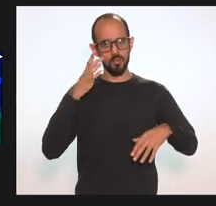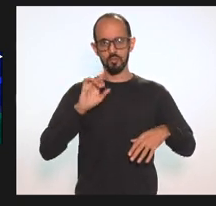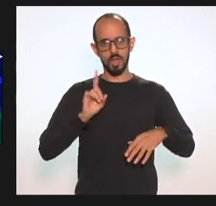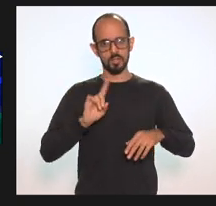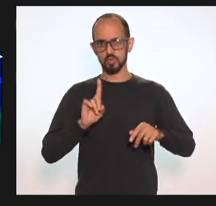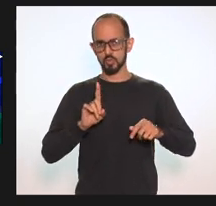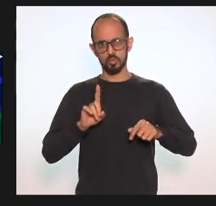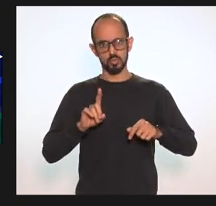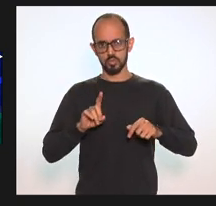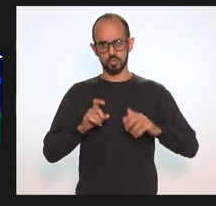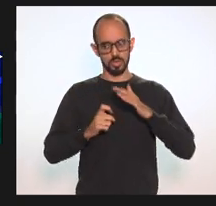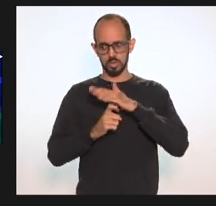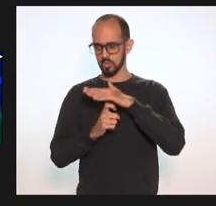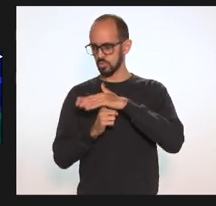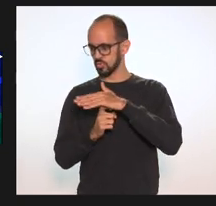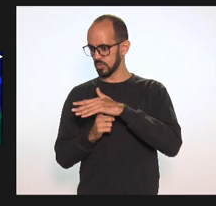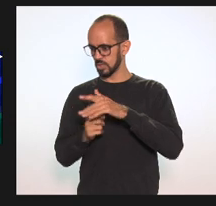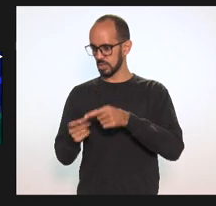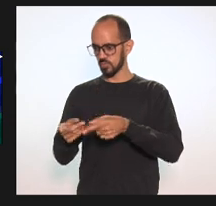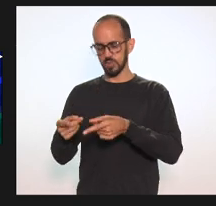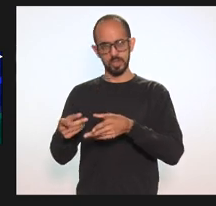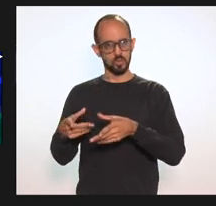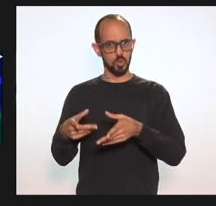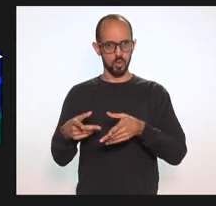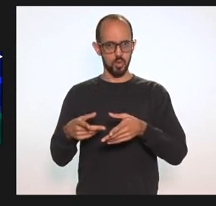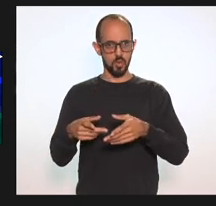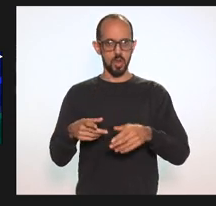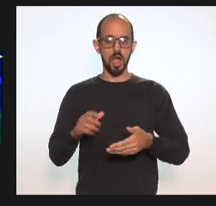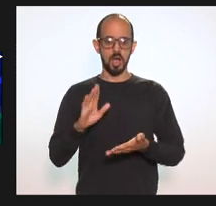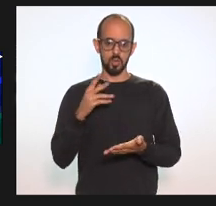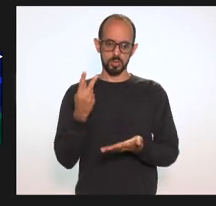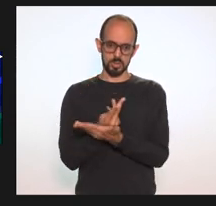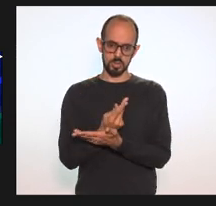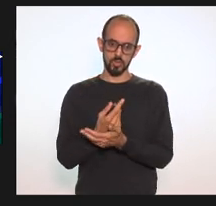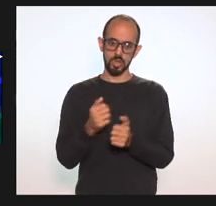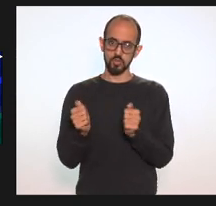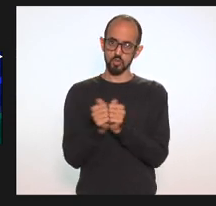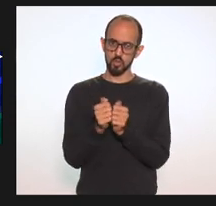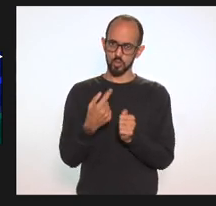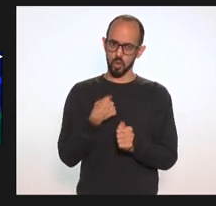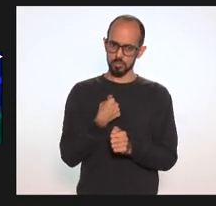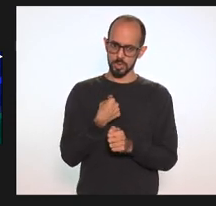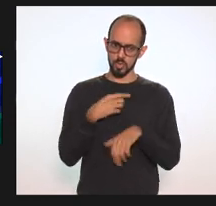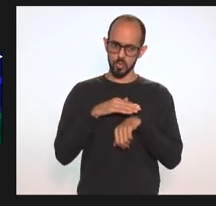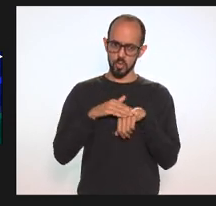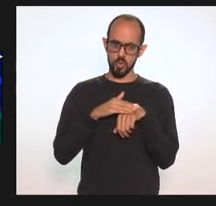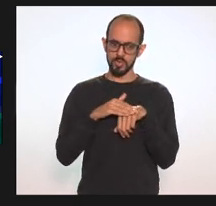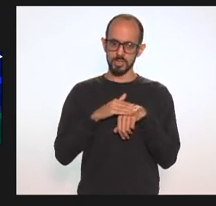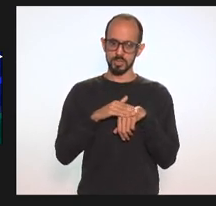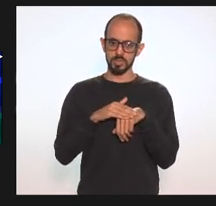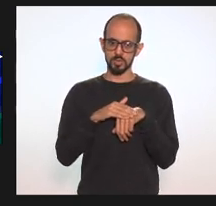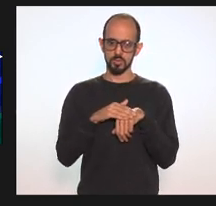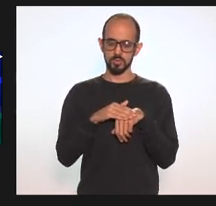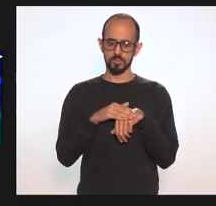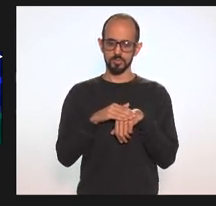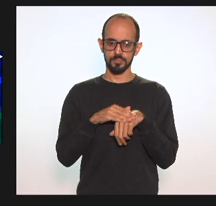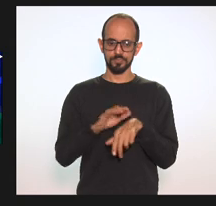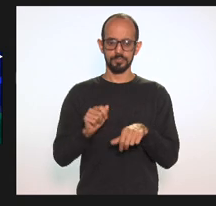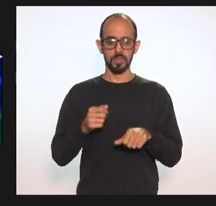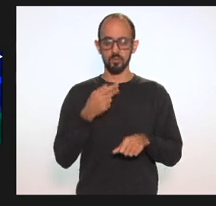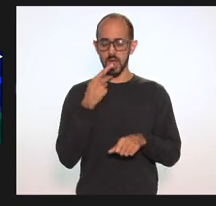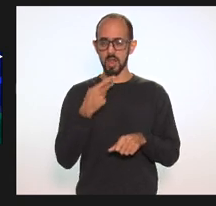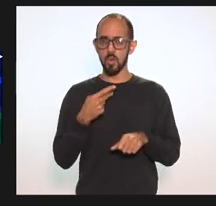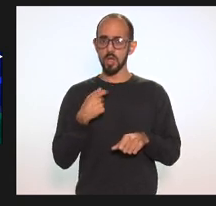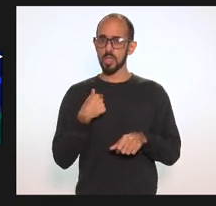dos ambulante é tem um ambulante que fez o com lógico tendo comigo conversando é comentou